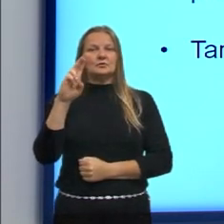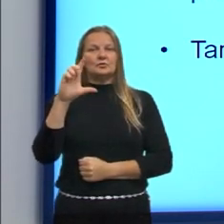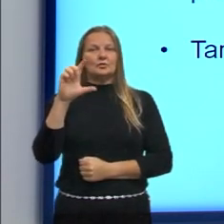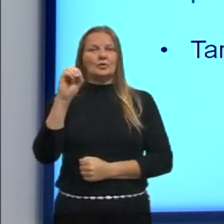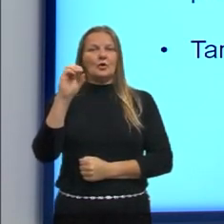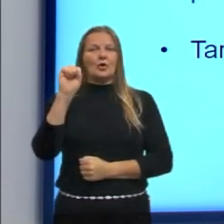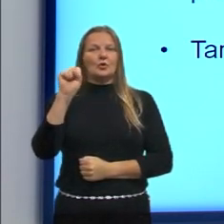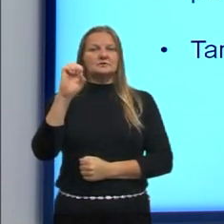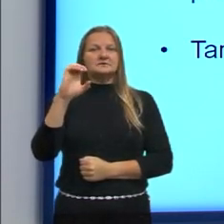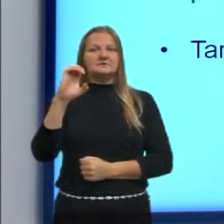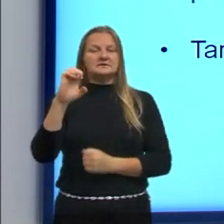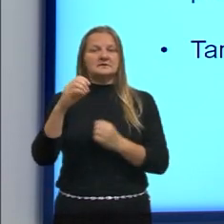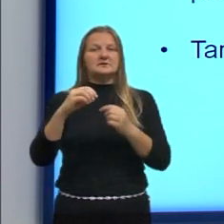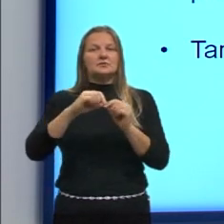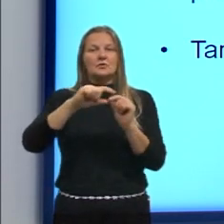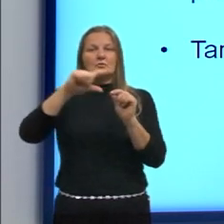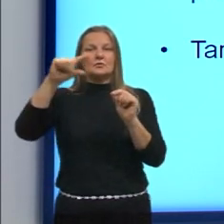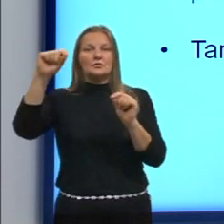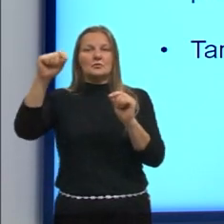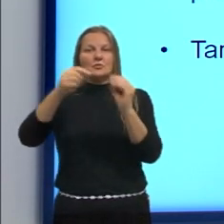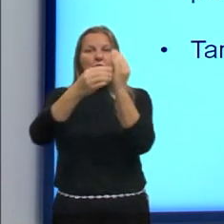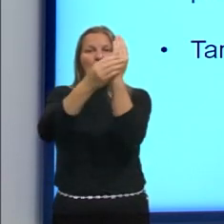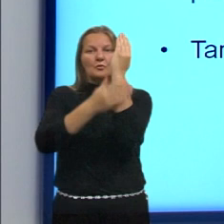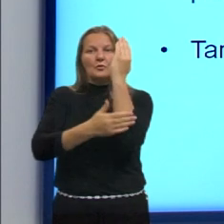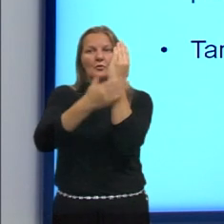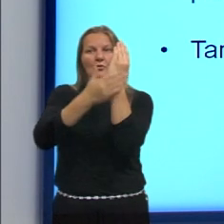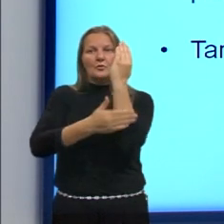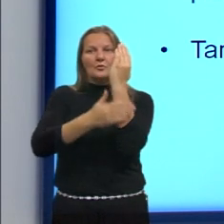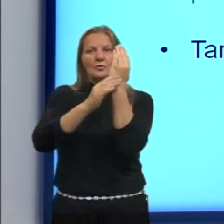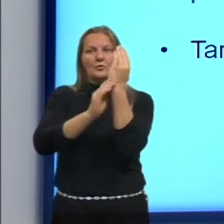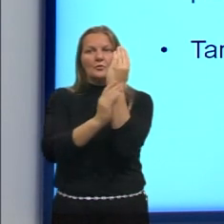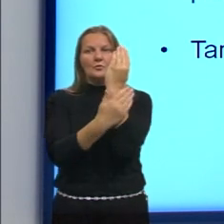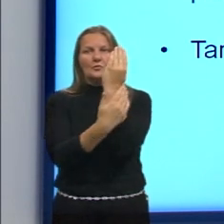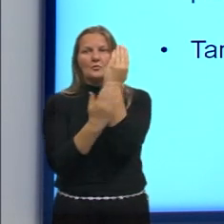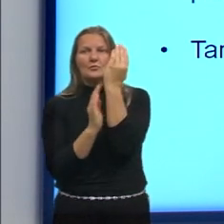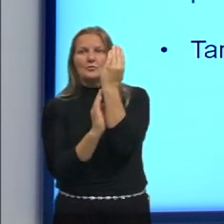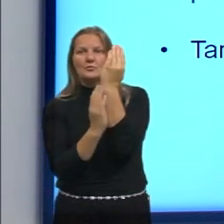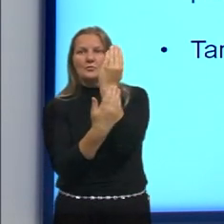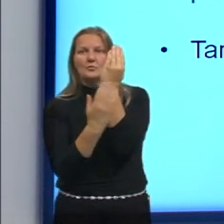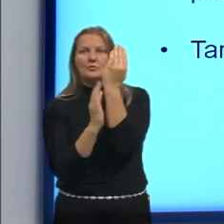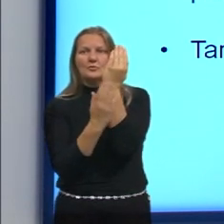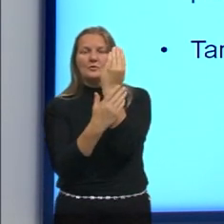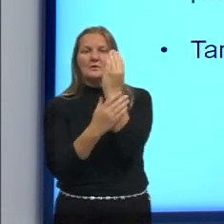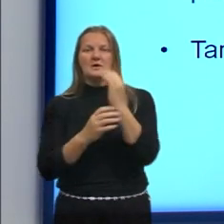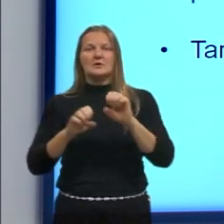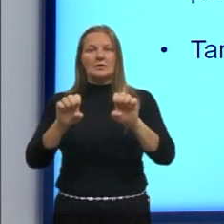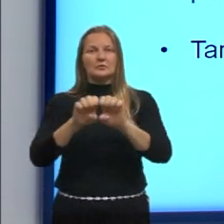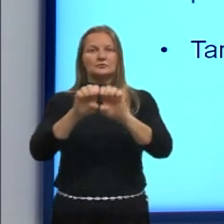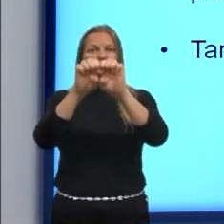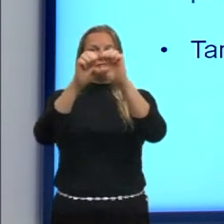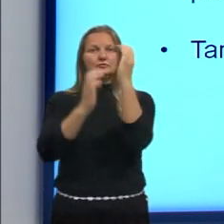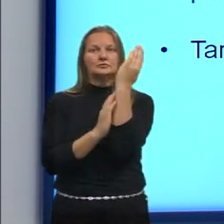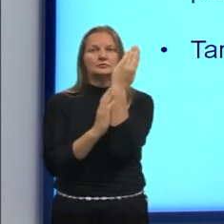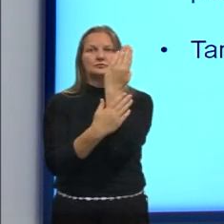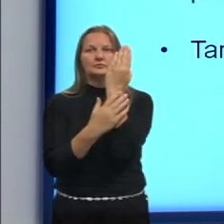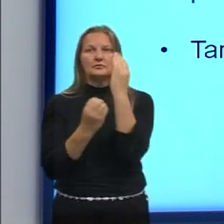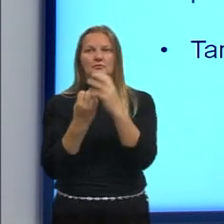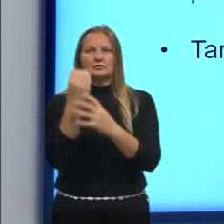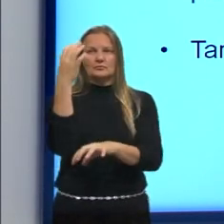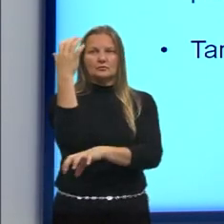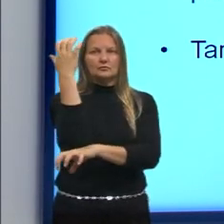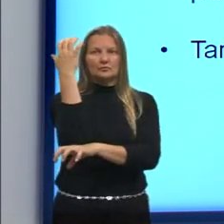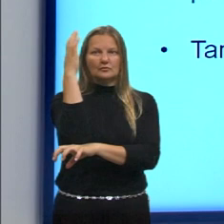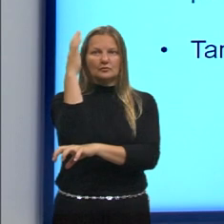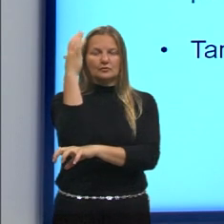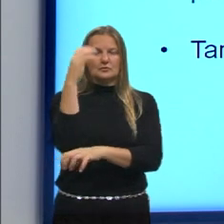a parede celular dos vegetais e também de dar sustentação ao corpo das plantas né da estrutura ele